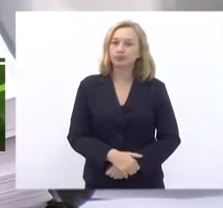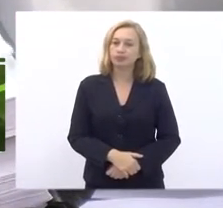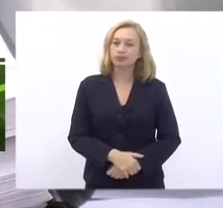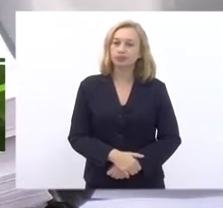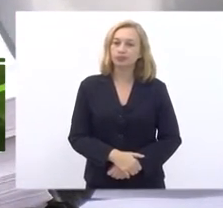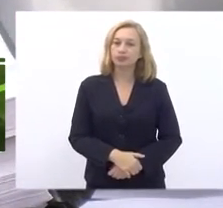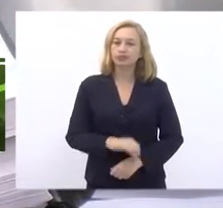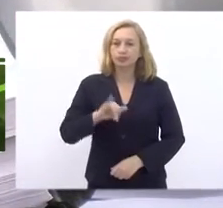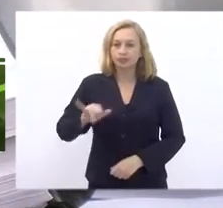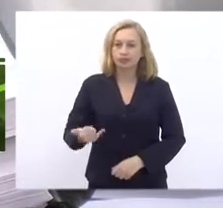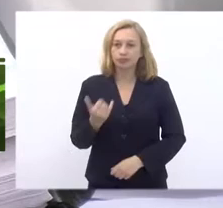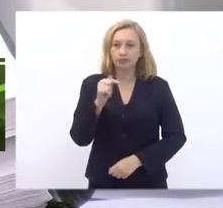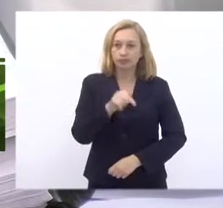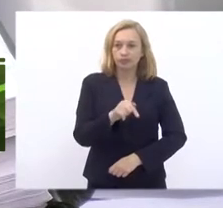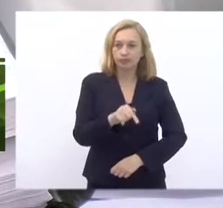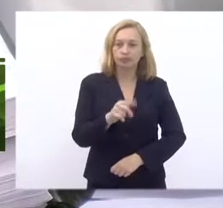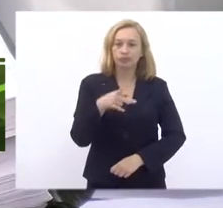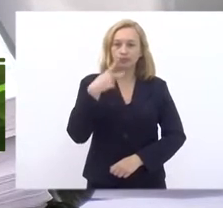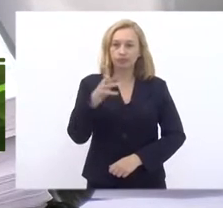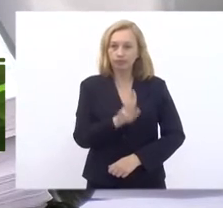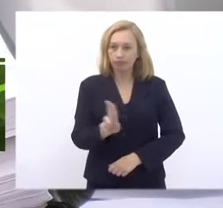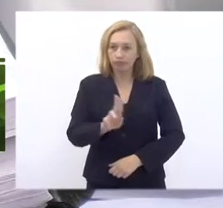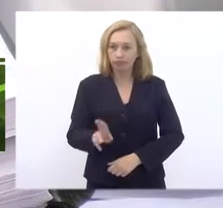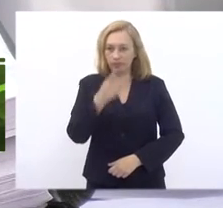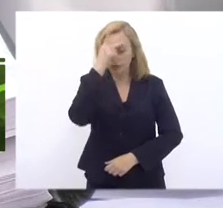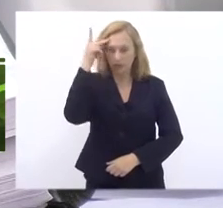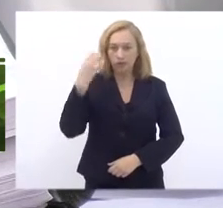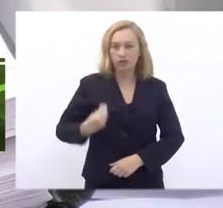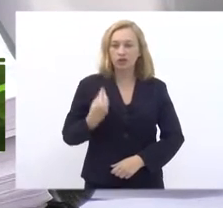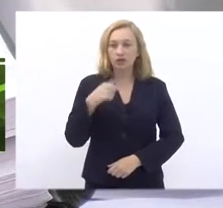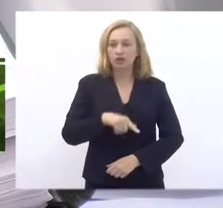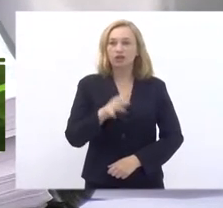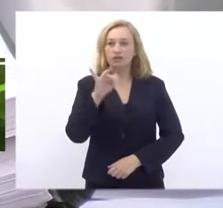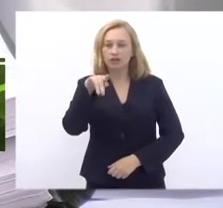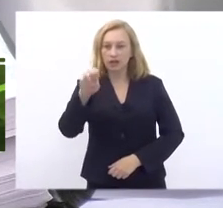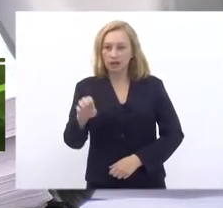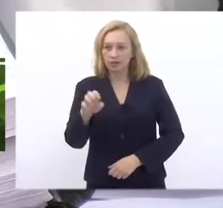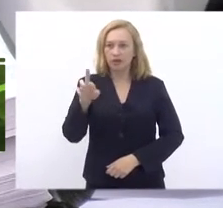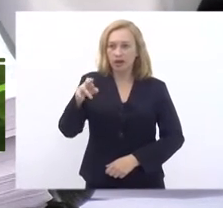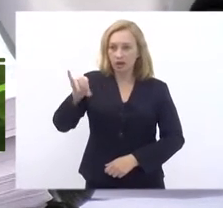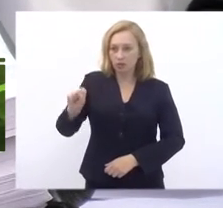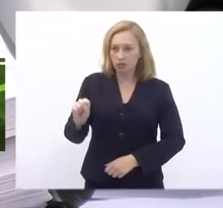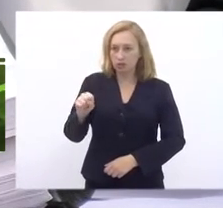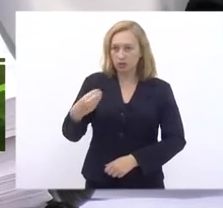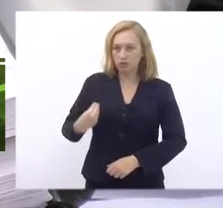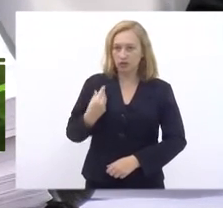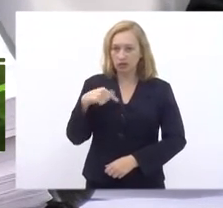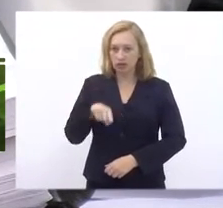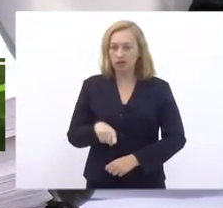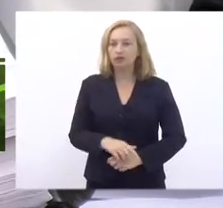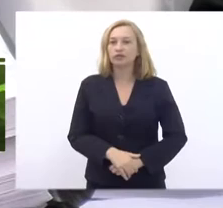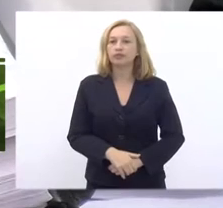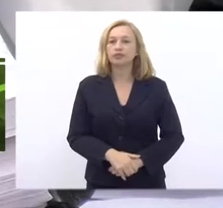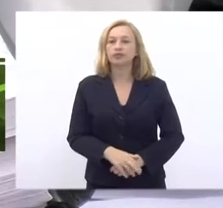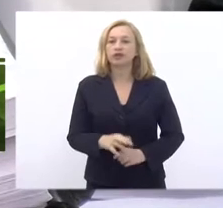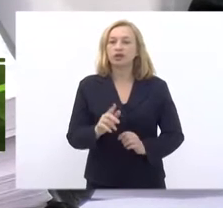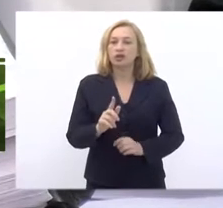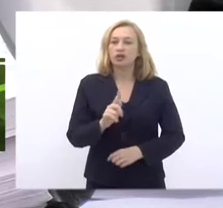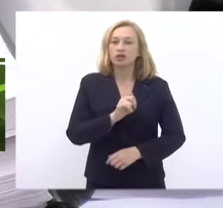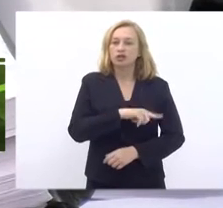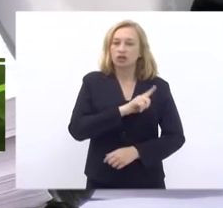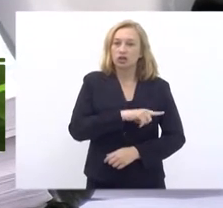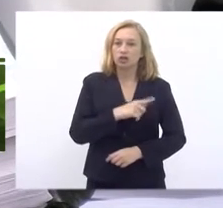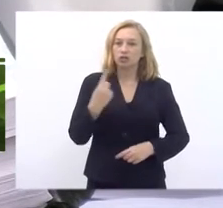Vou aproveitar aqui e vou dizer o nome das pessoas que estão presentes. O Felipe Ramos Gás é o gerente da Câmara de